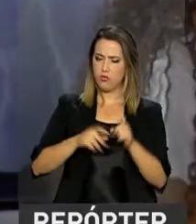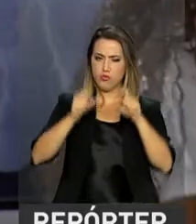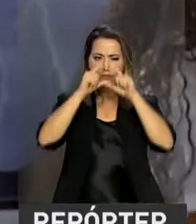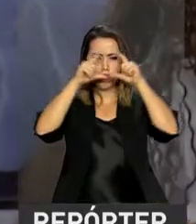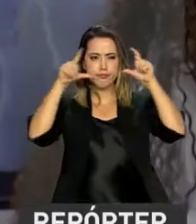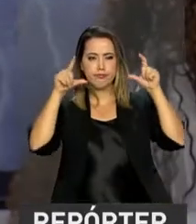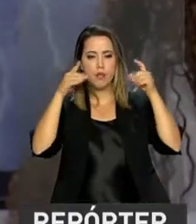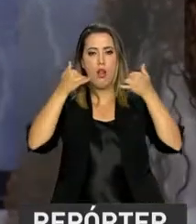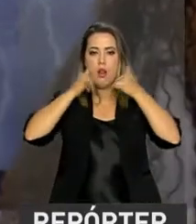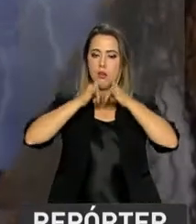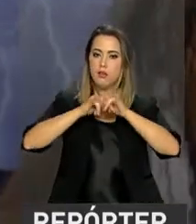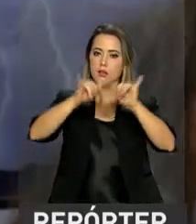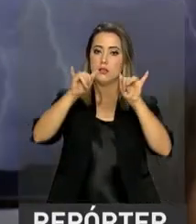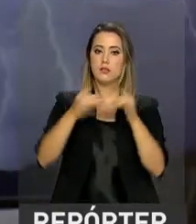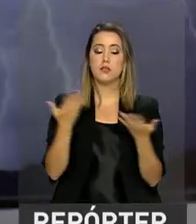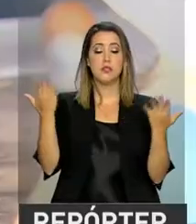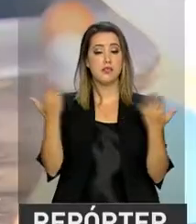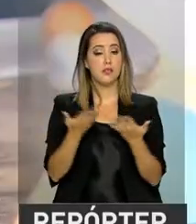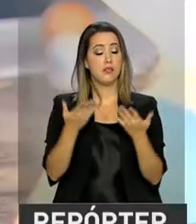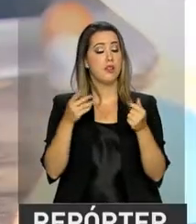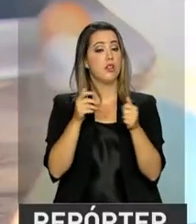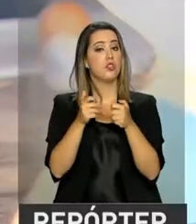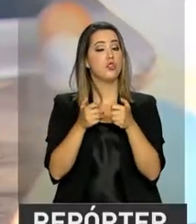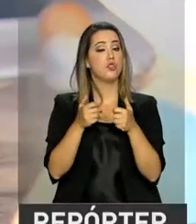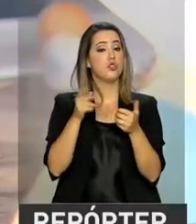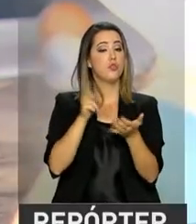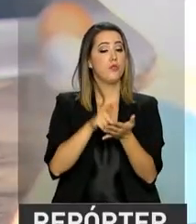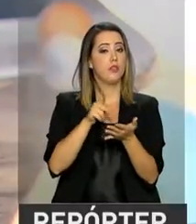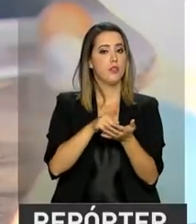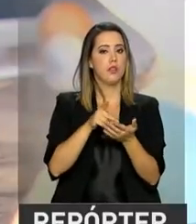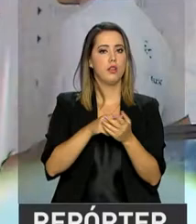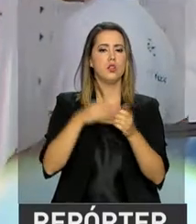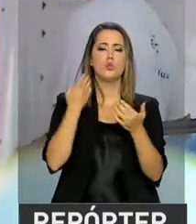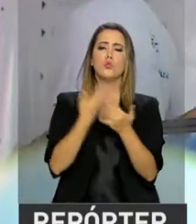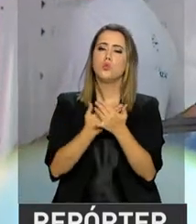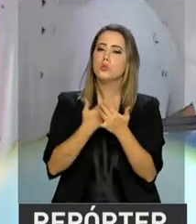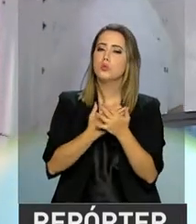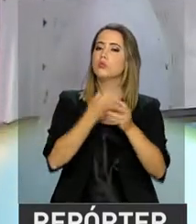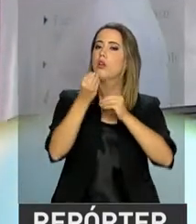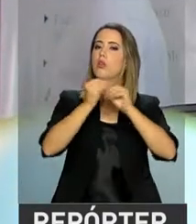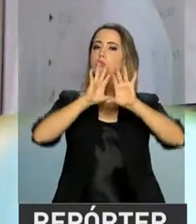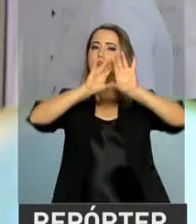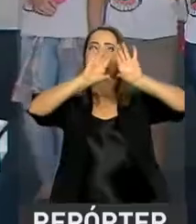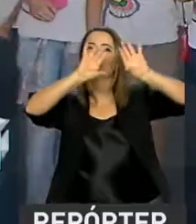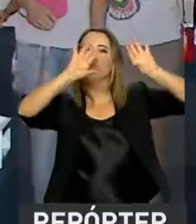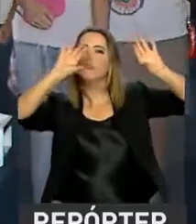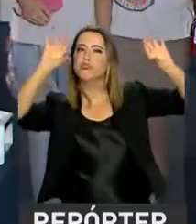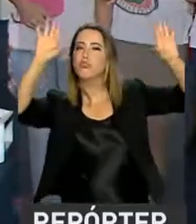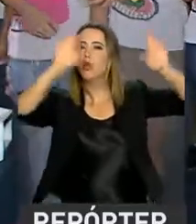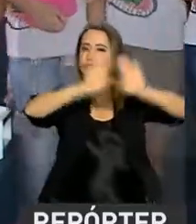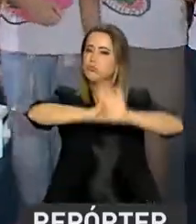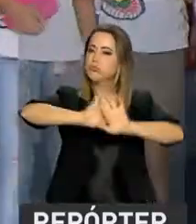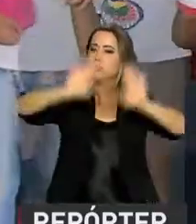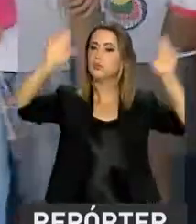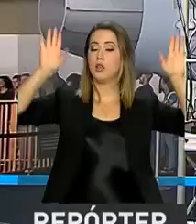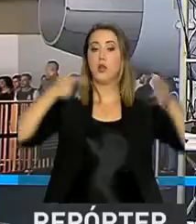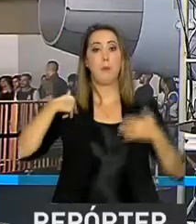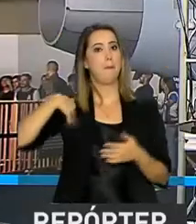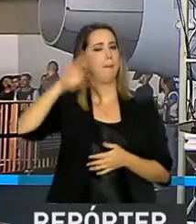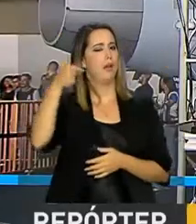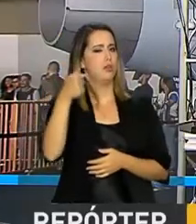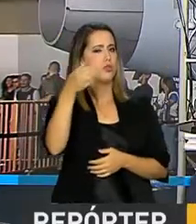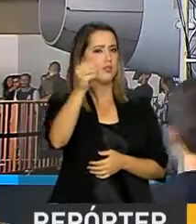a eletricidade na prática, estudo dos planetas e do espaço. São 70 mil